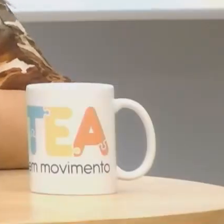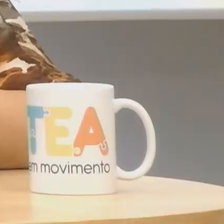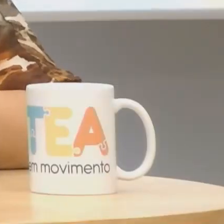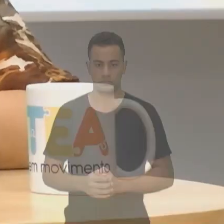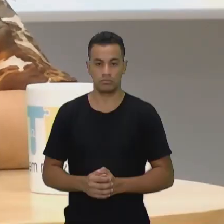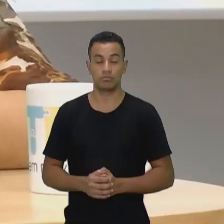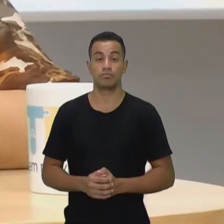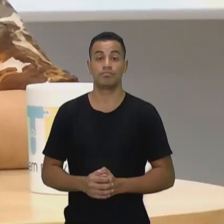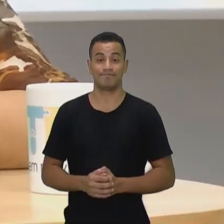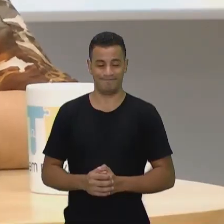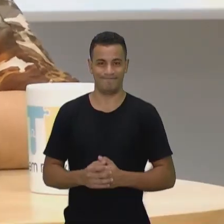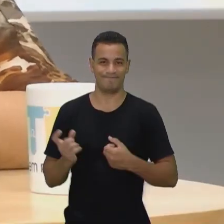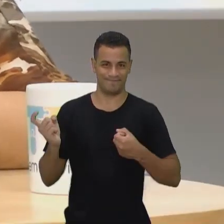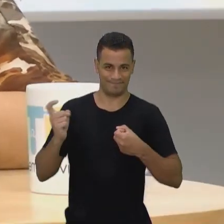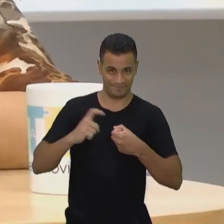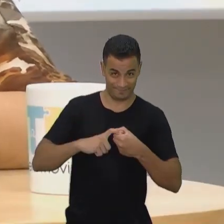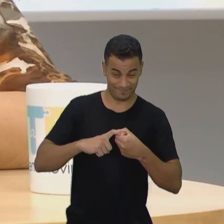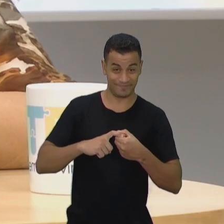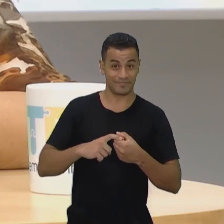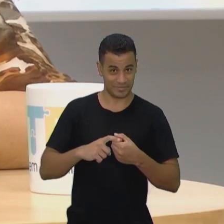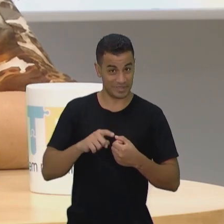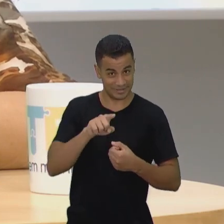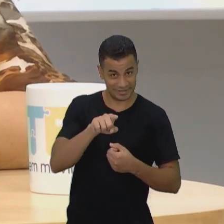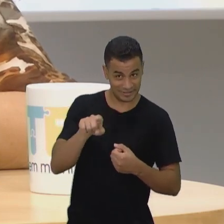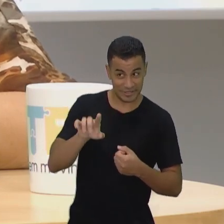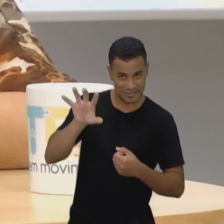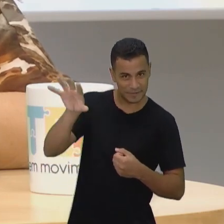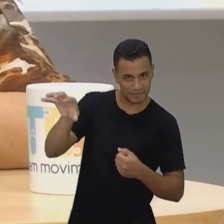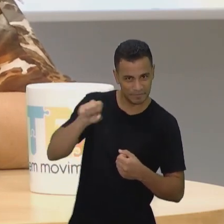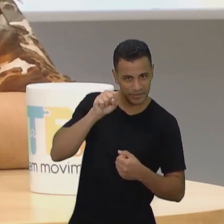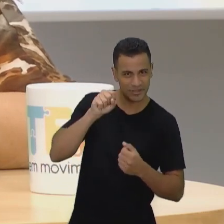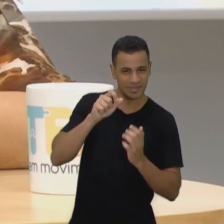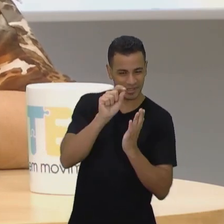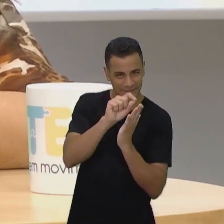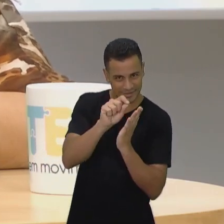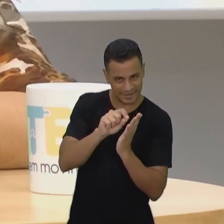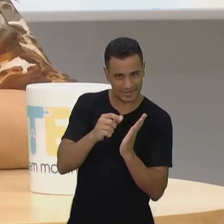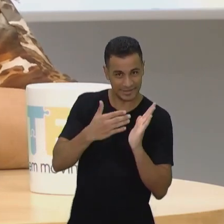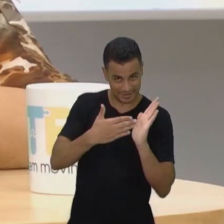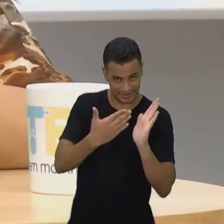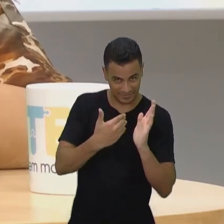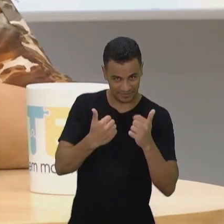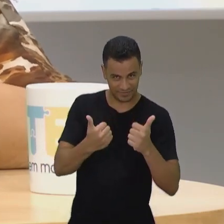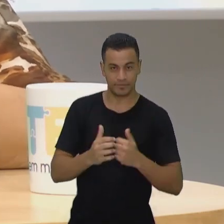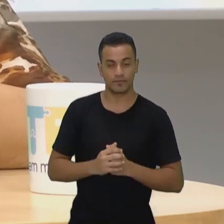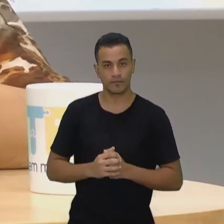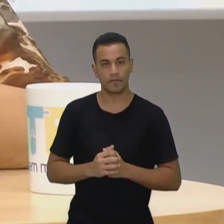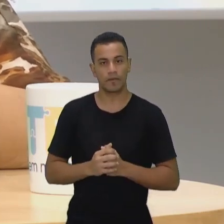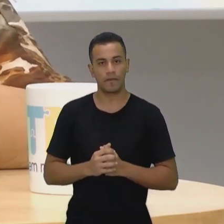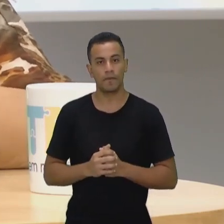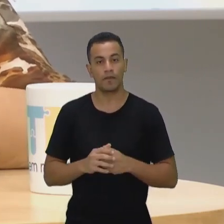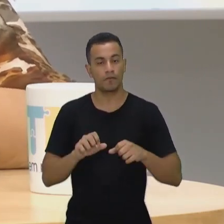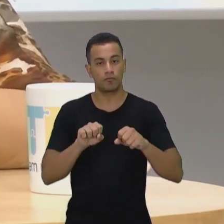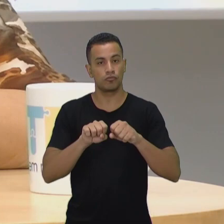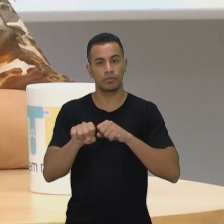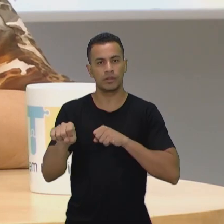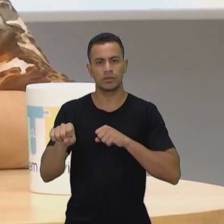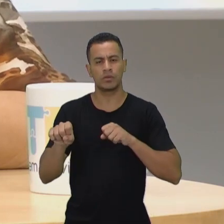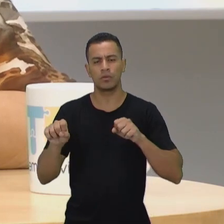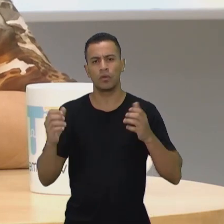Olá, retornando, espero que tenham conseguido pegar o material. Então, a nossa formação de hoje, o percurso formativo vai